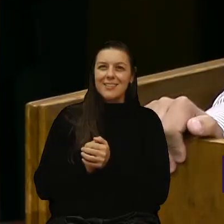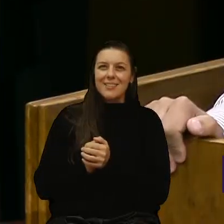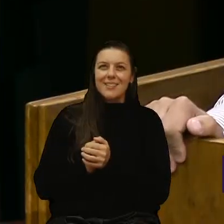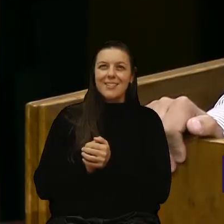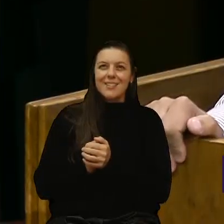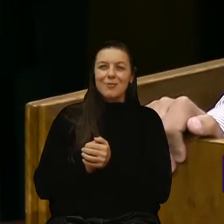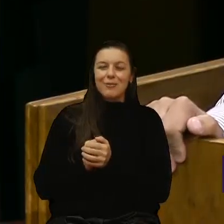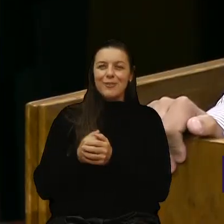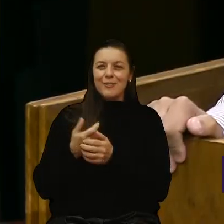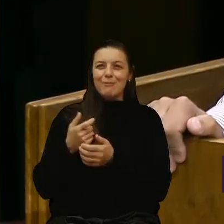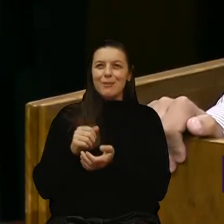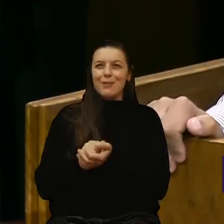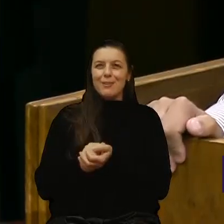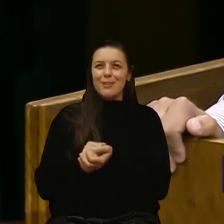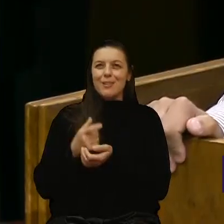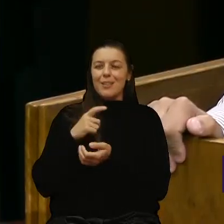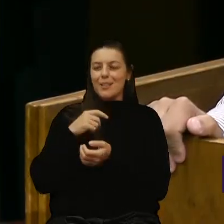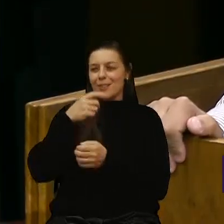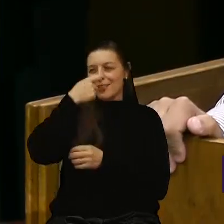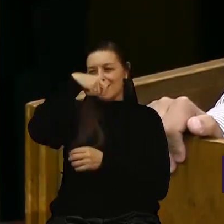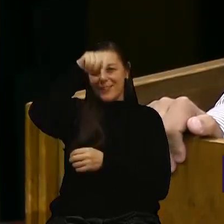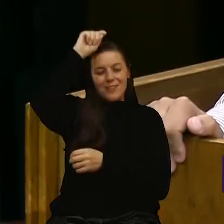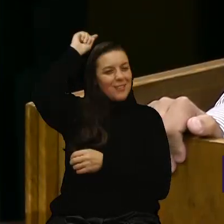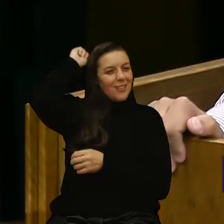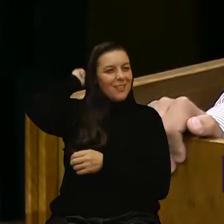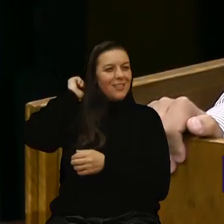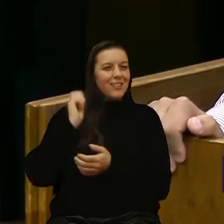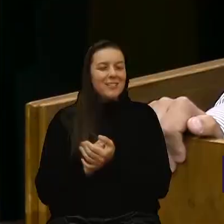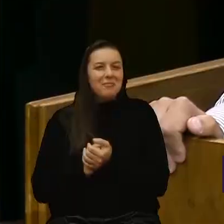UX atravessa a vida de muitos